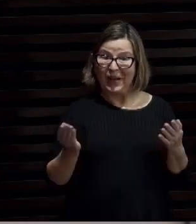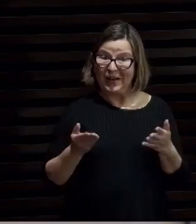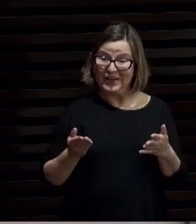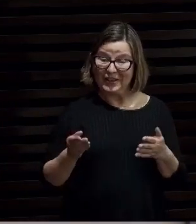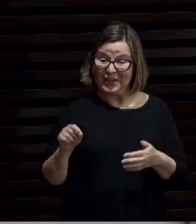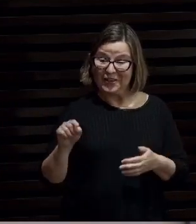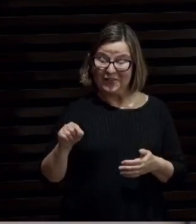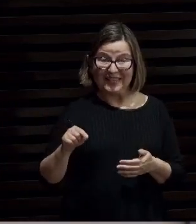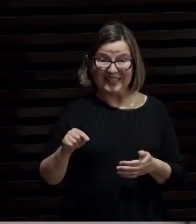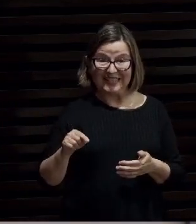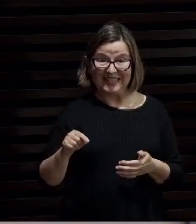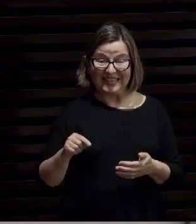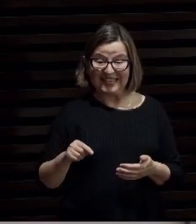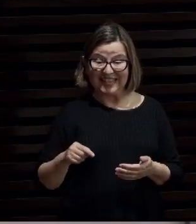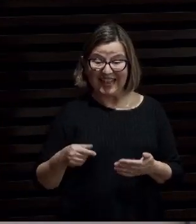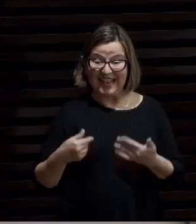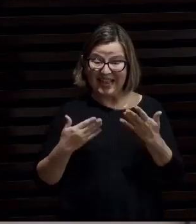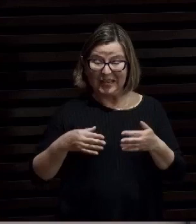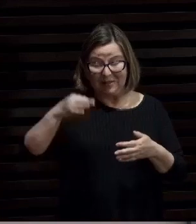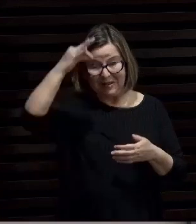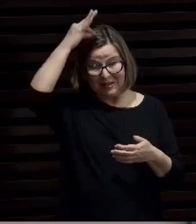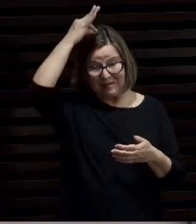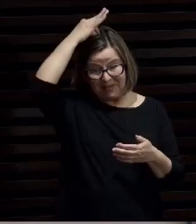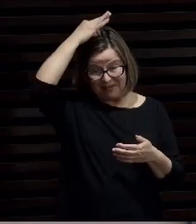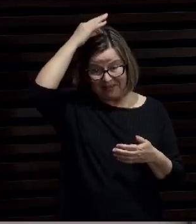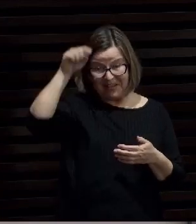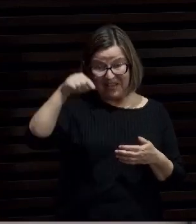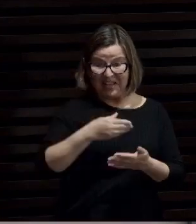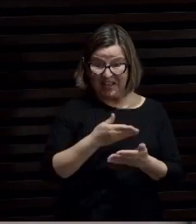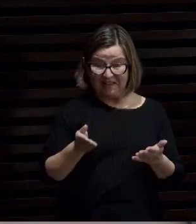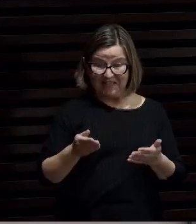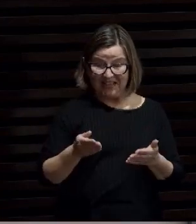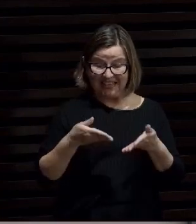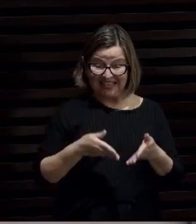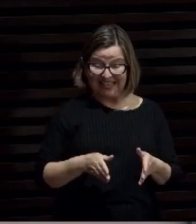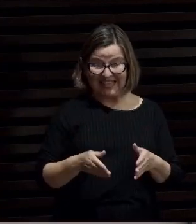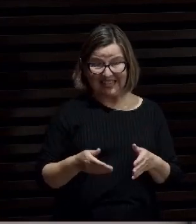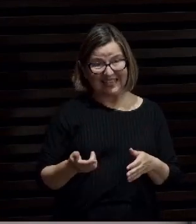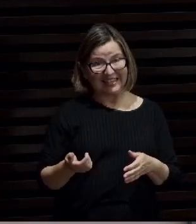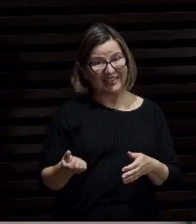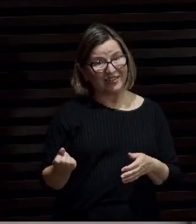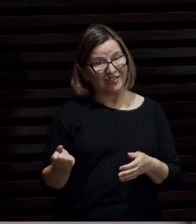vão receber o Espírito e vocês vão nascer de novo.